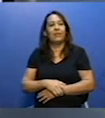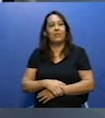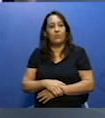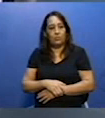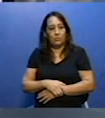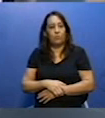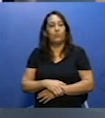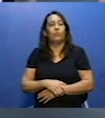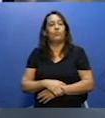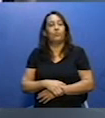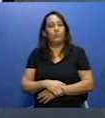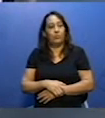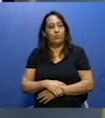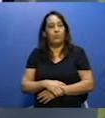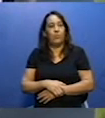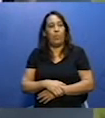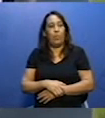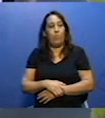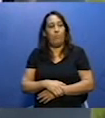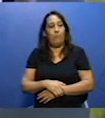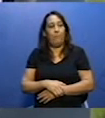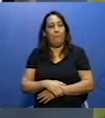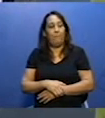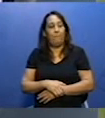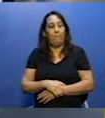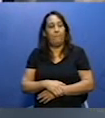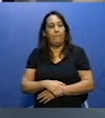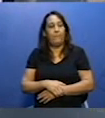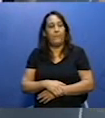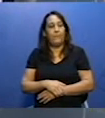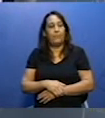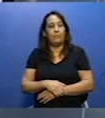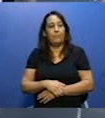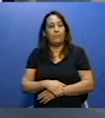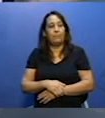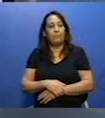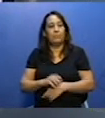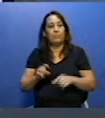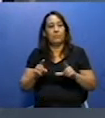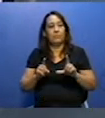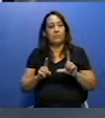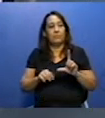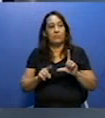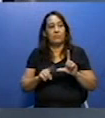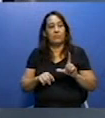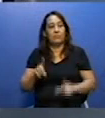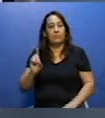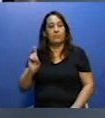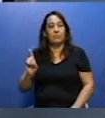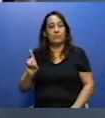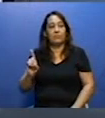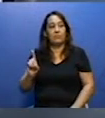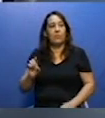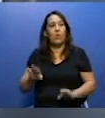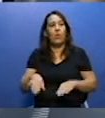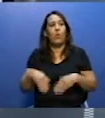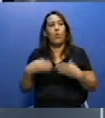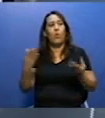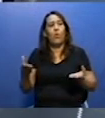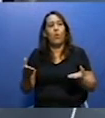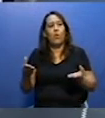Acento agudo. Olha aqui. Agudo. Olha a letra D. Qual é a